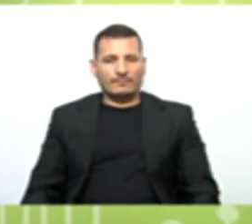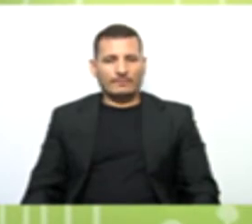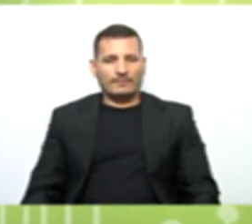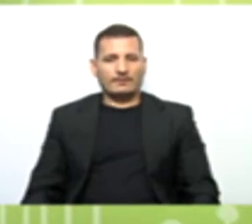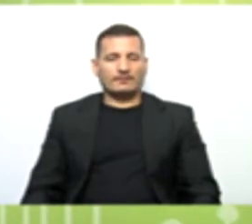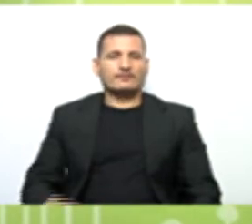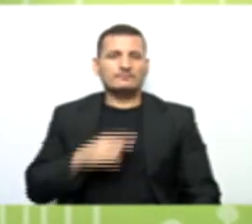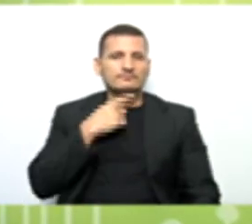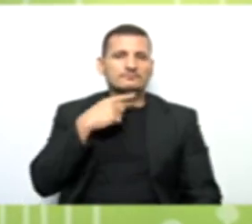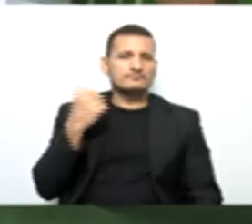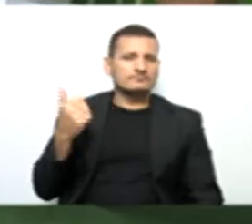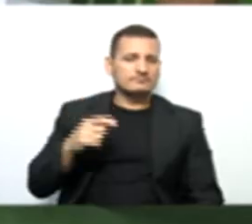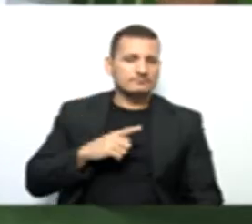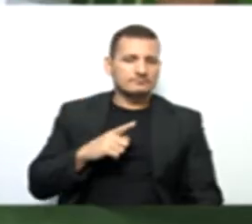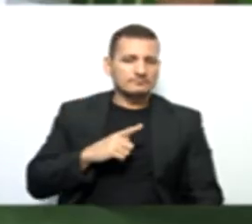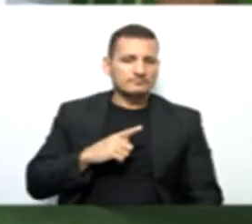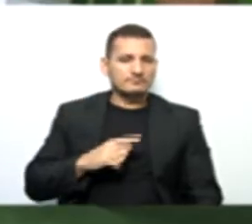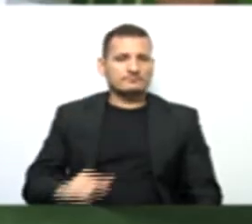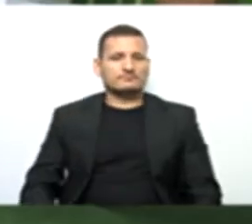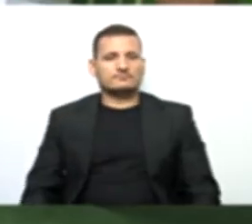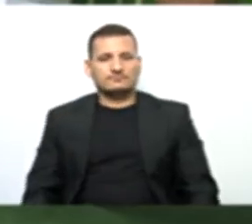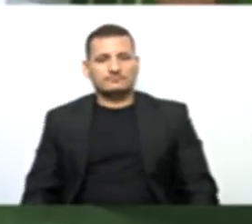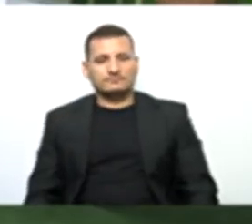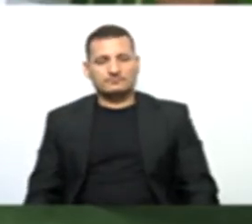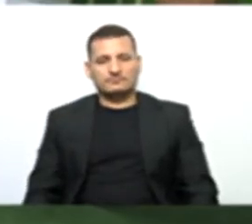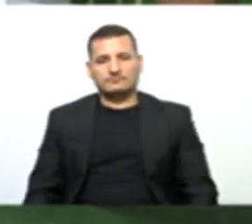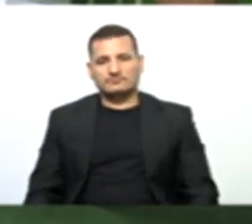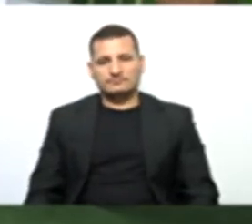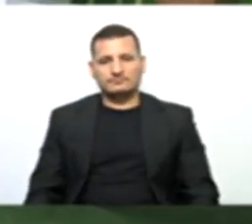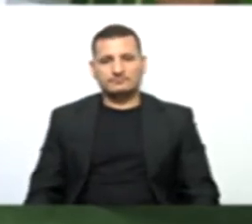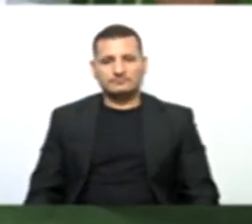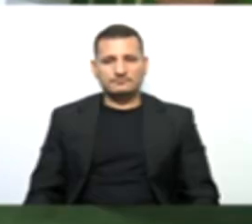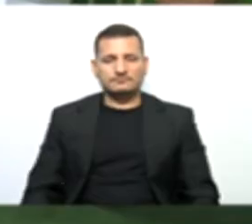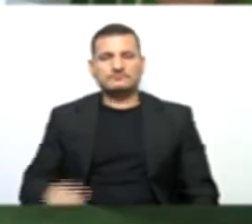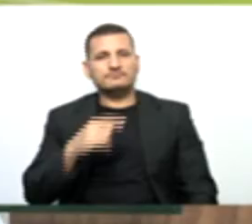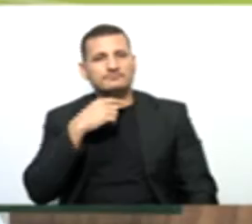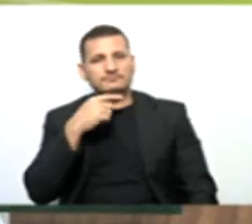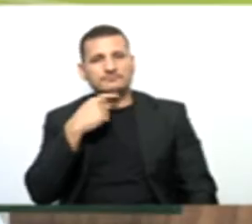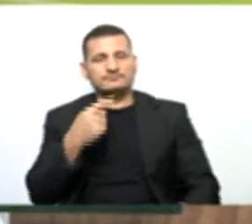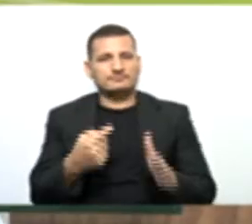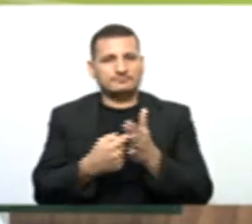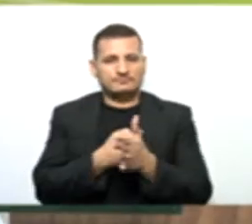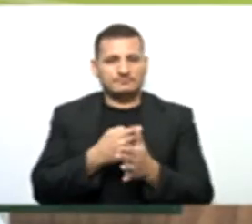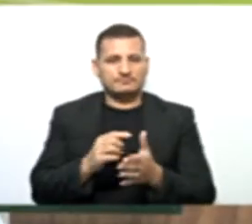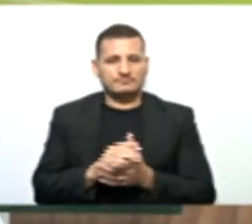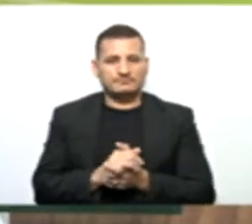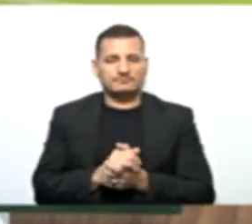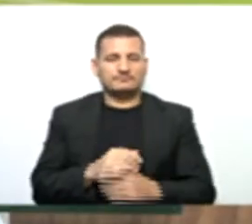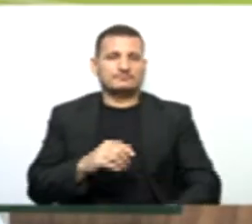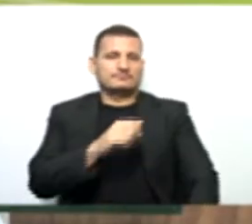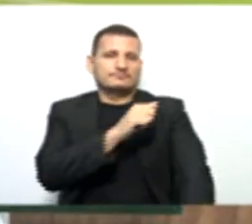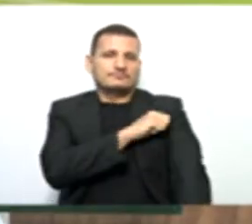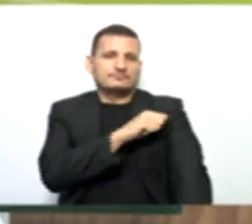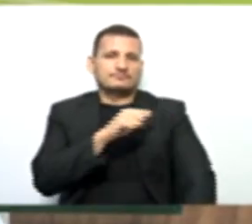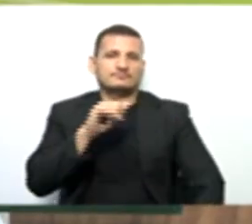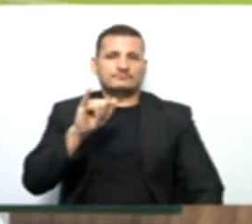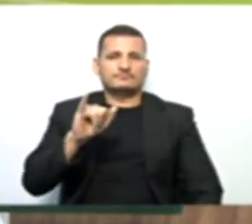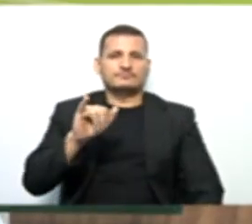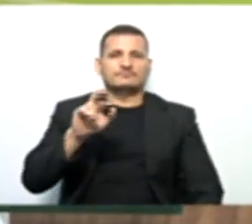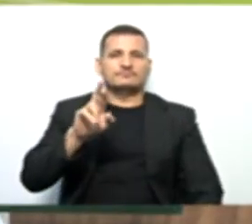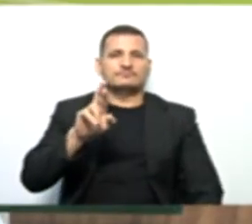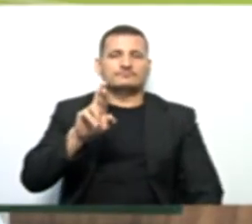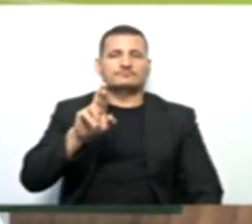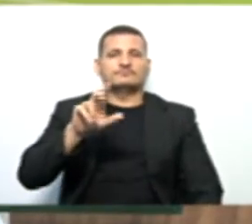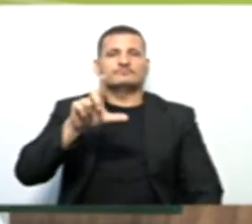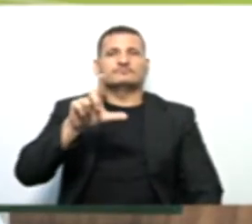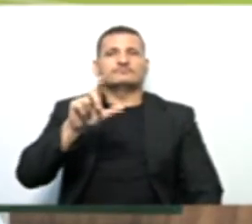dúvida aqui. Professor Eduardo, passa pra gente aí. A dúvida aqui que surgiu. O aluno Irlando, Polo Zona